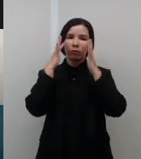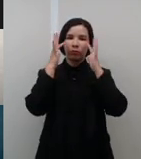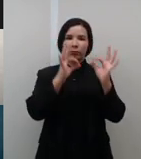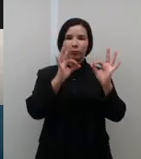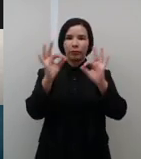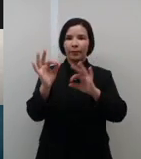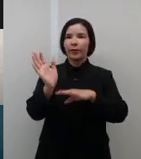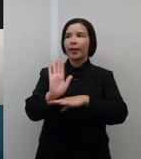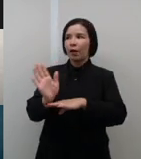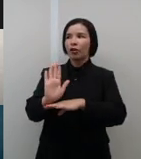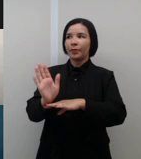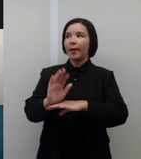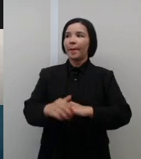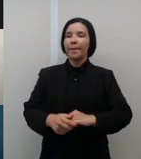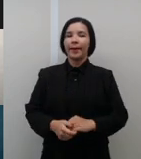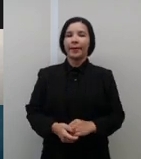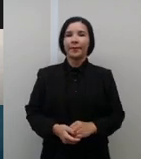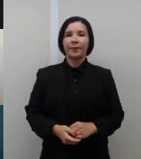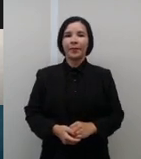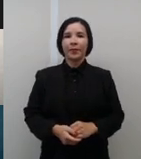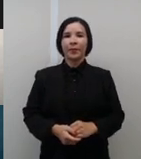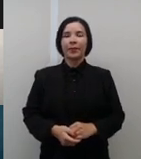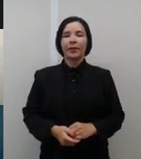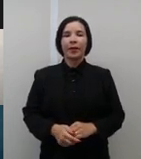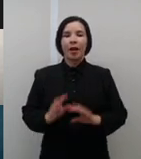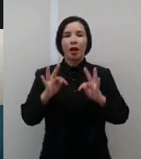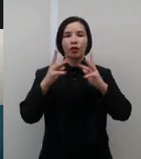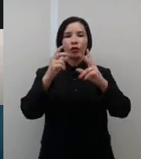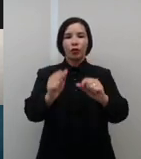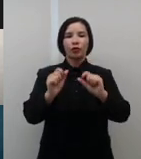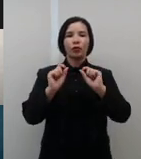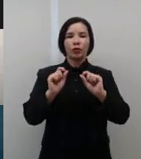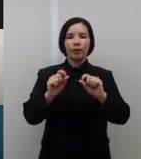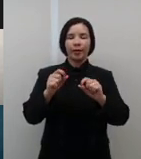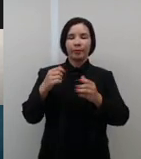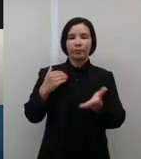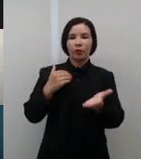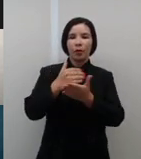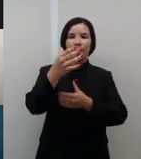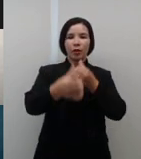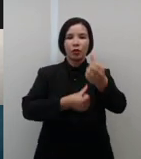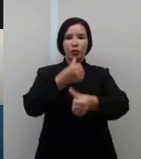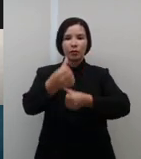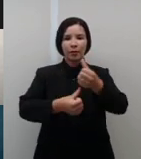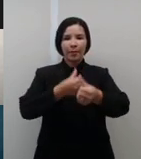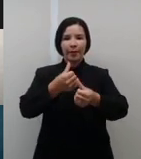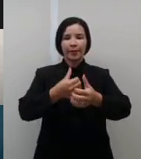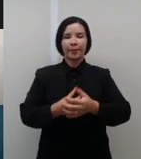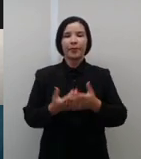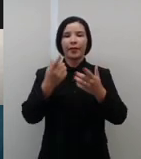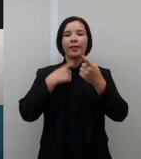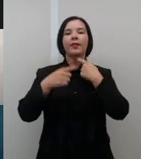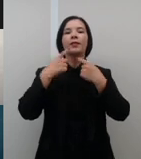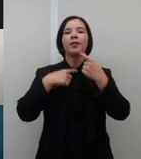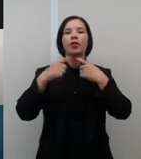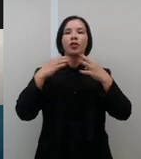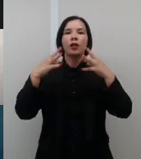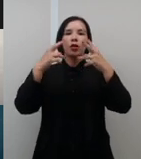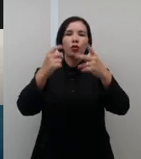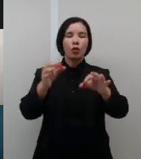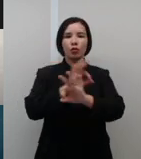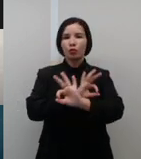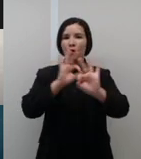Cumprimento a todos aqui pelo início do semestre e desejando que tenhamos todos muita